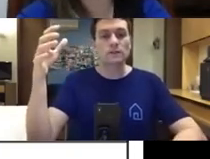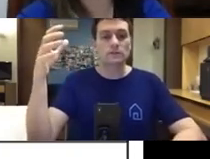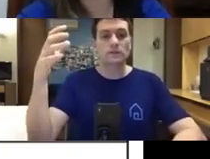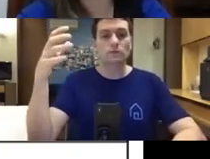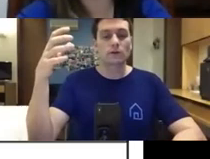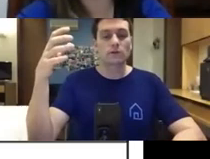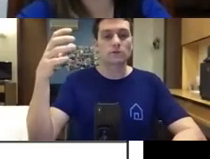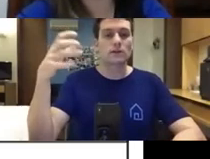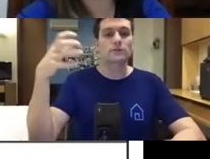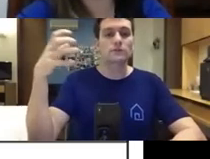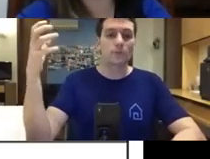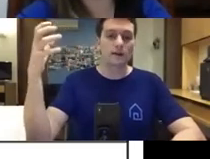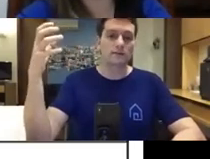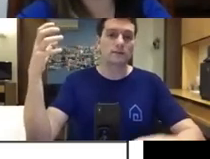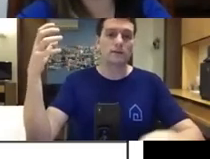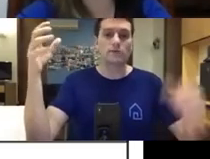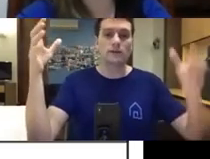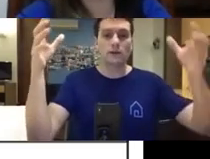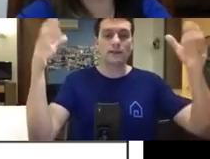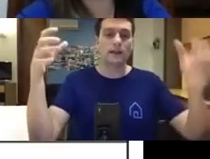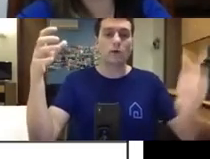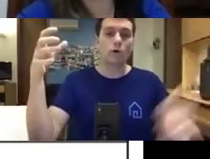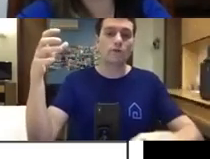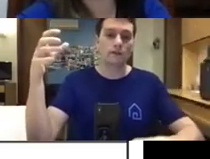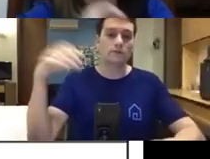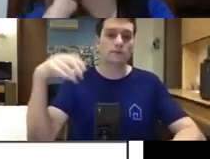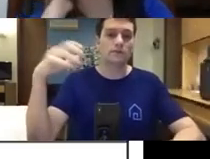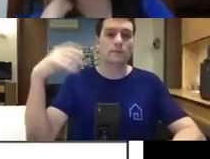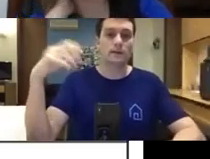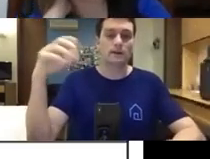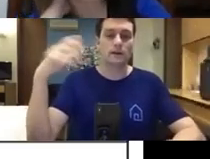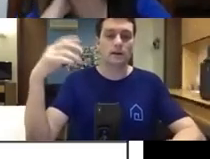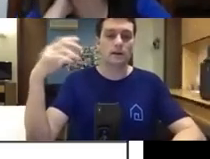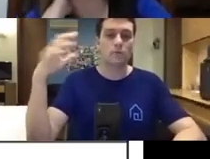cozinha, você precisa de um negócio chamado shaft de fumaça, que é onde vai conectar a coifa, né, de onde você